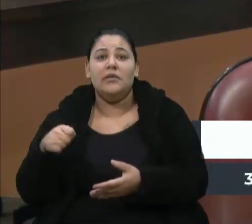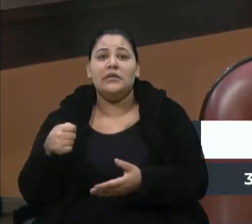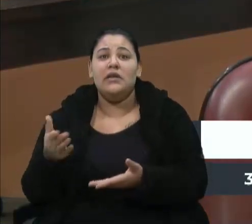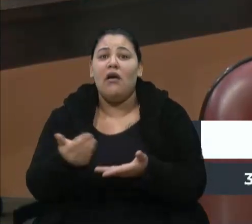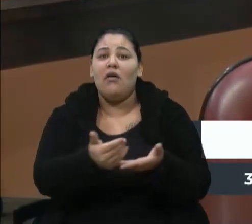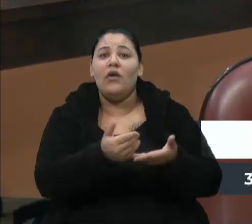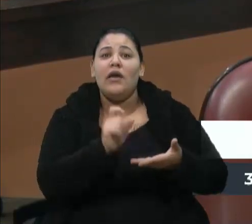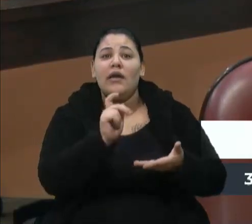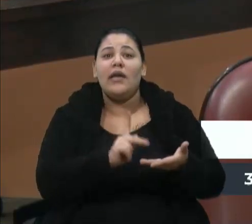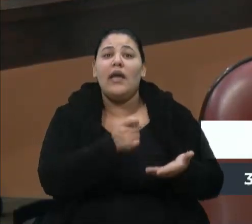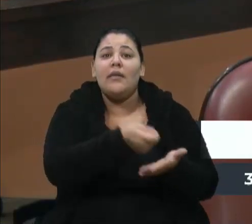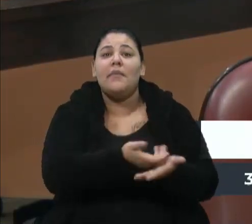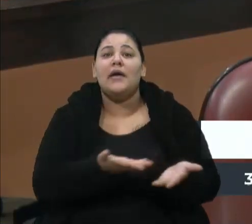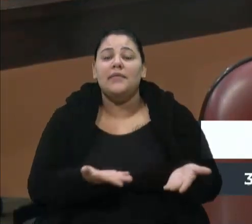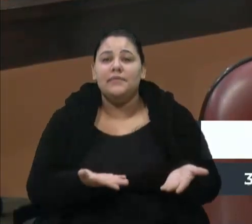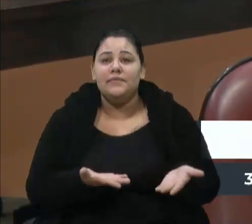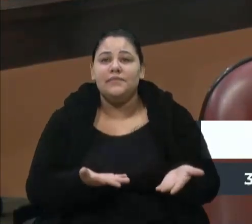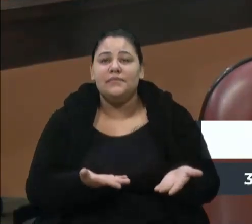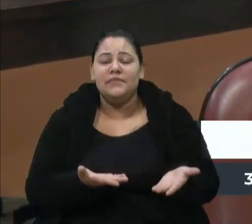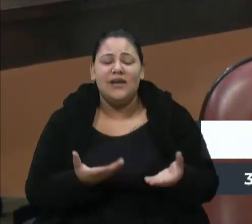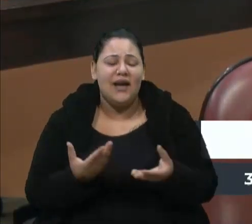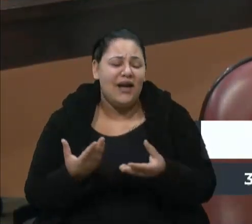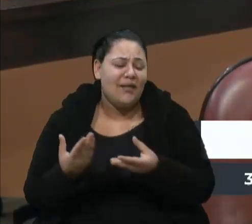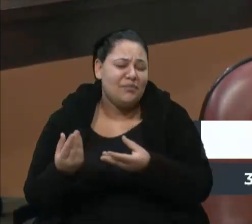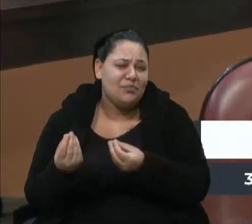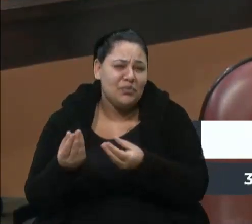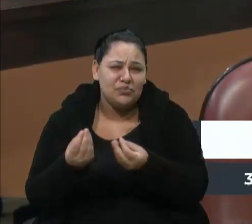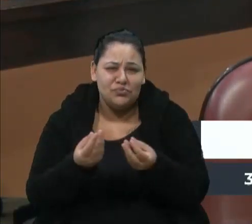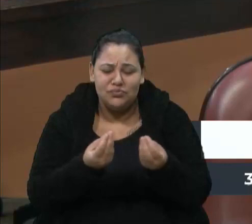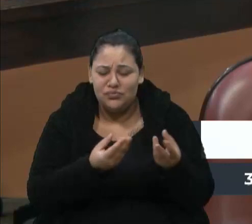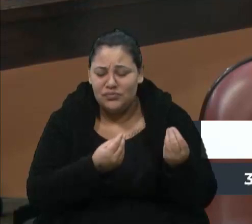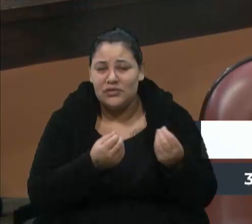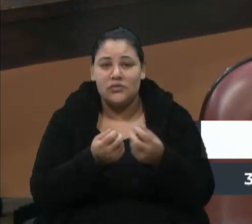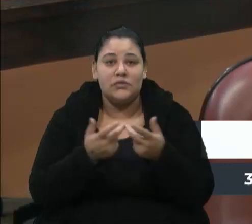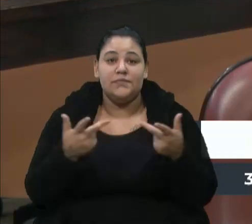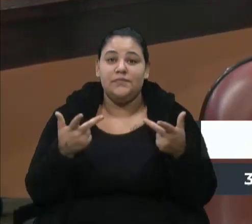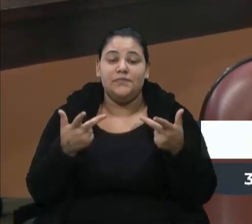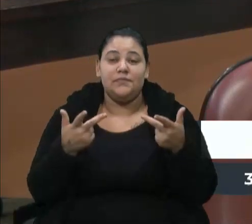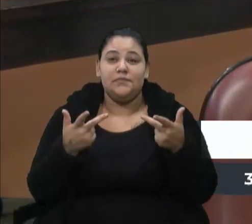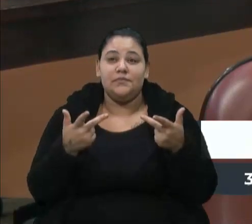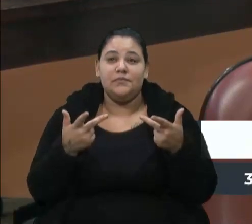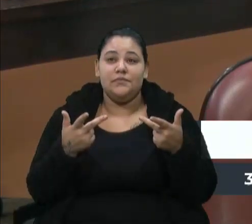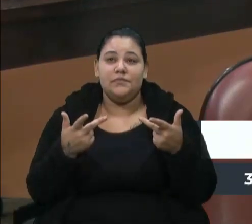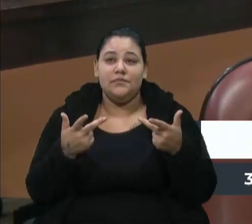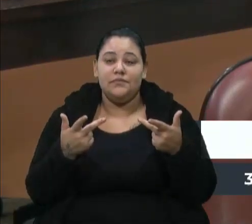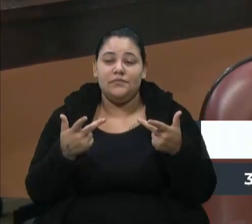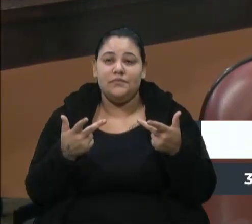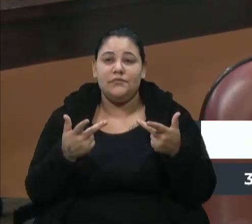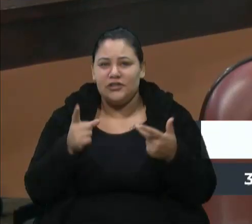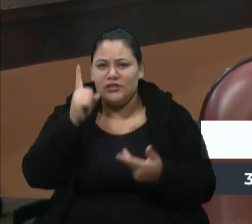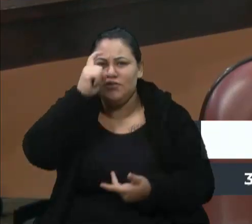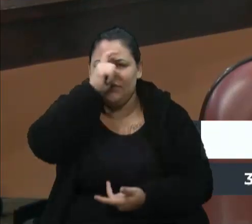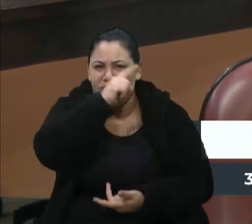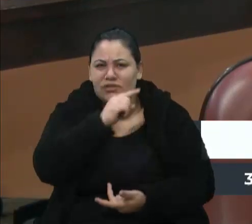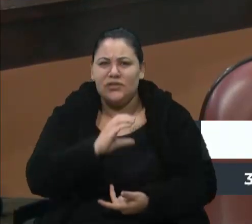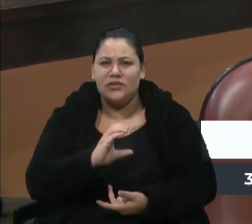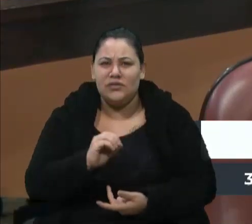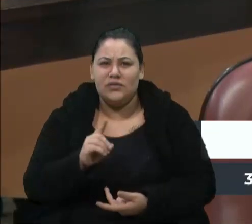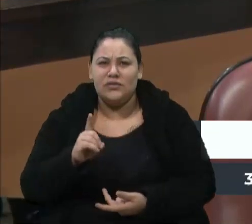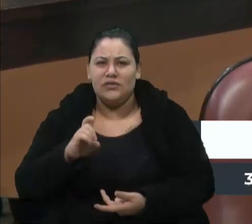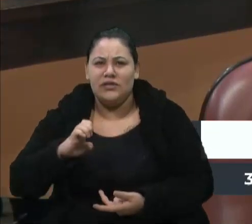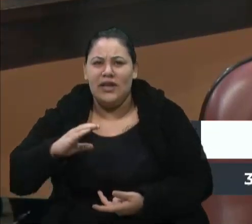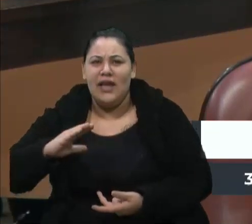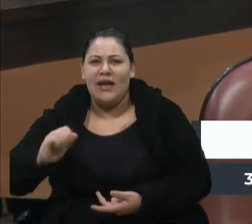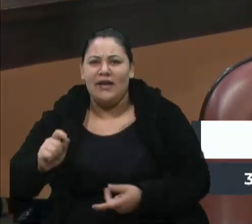por isso? Então, é muitas coisas que levam a Codeca a fazer